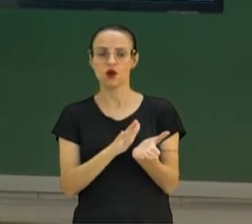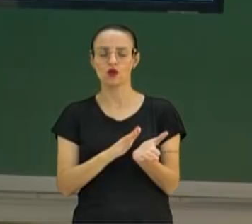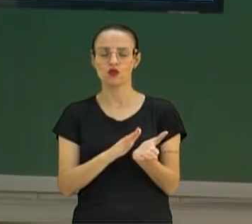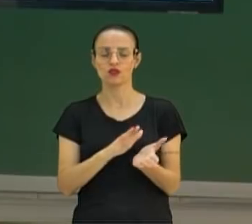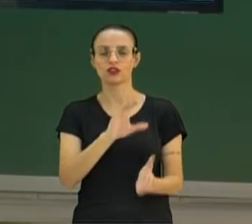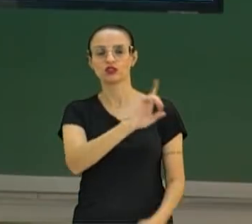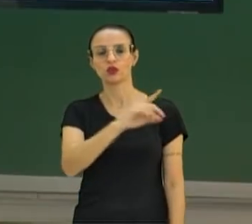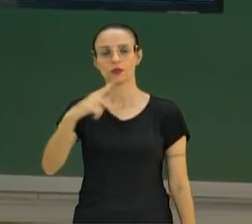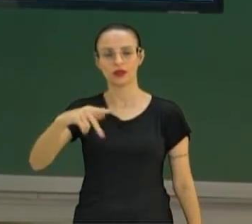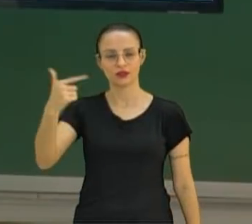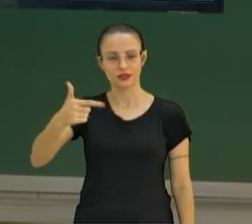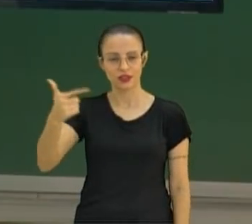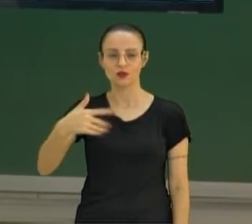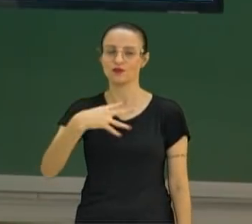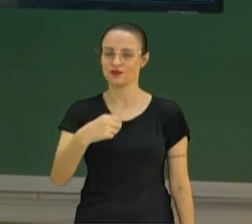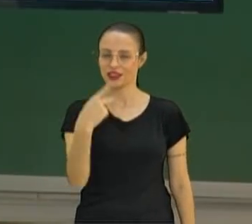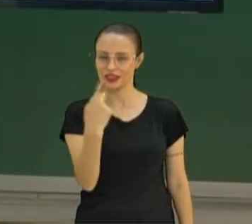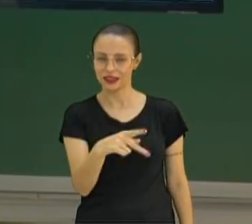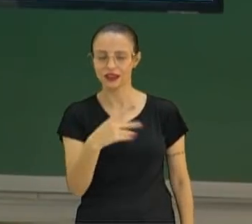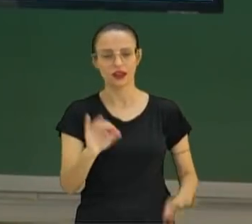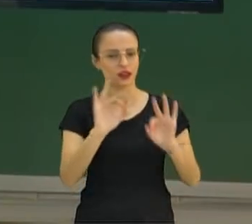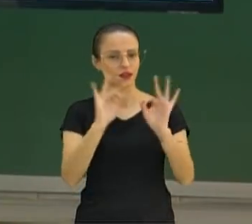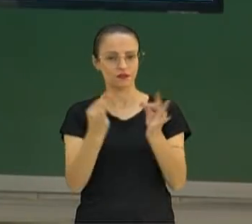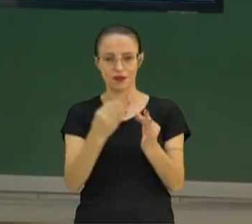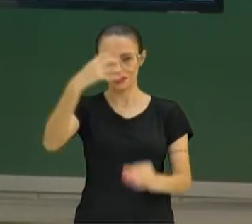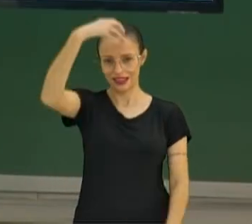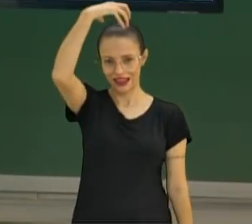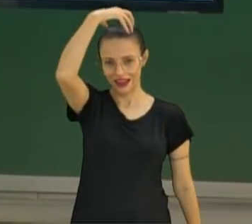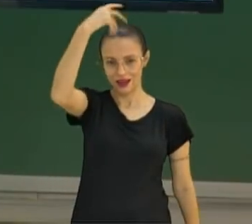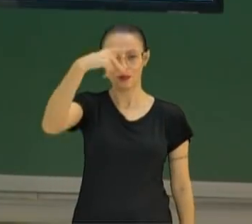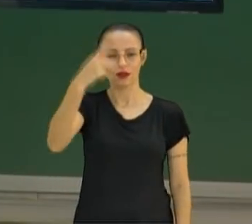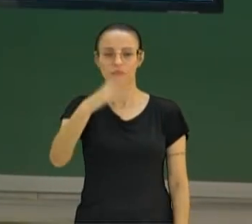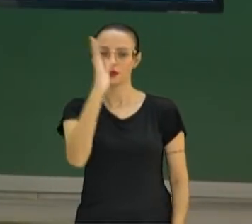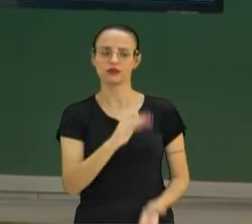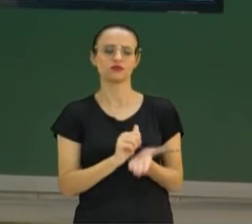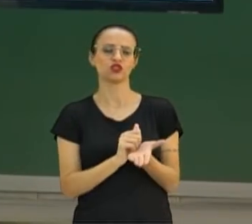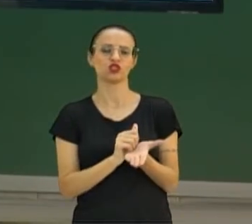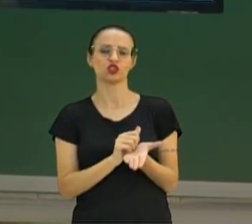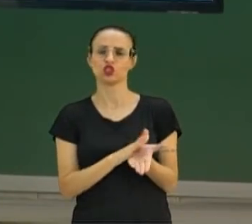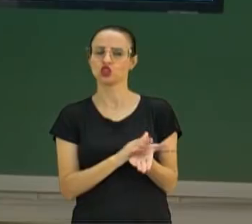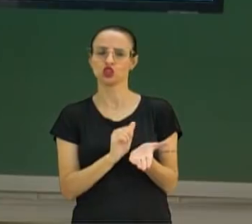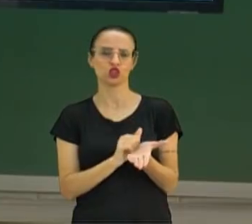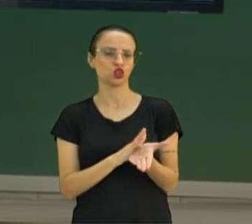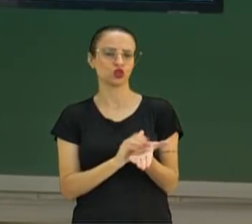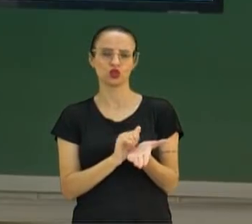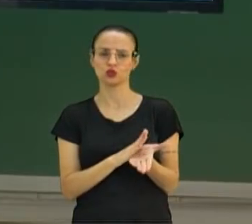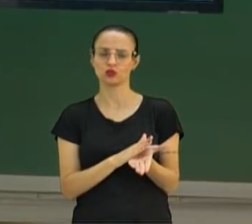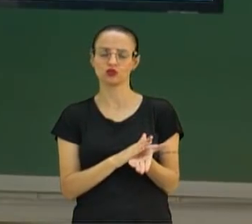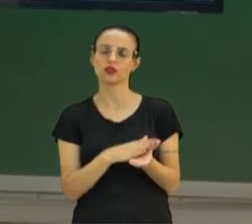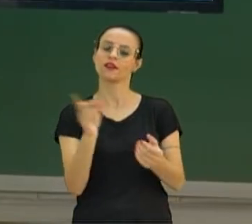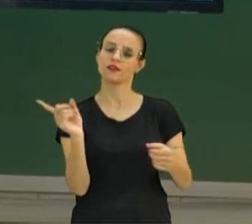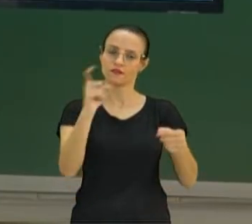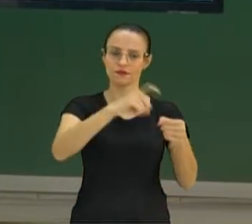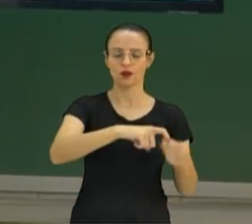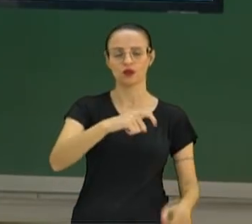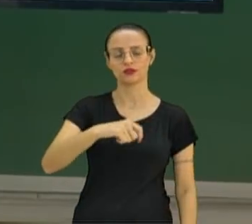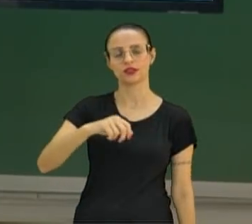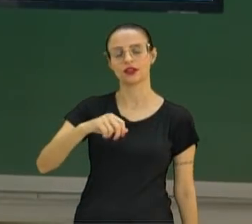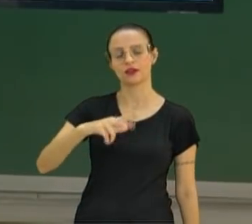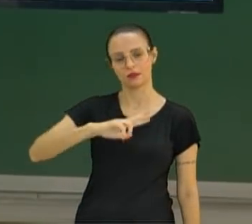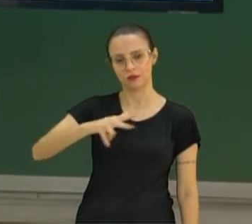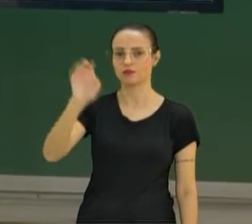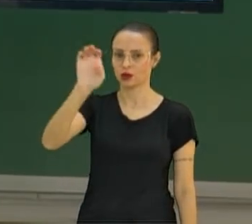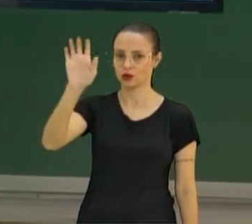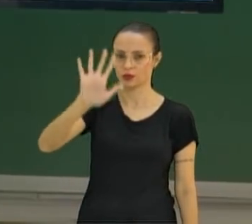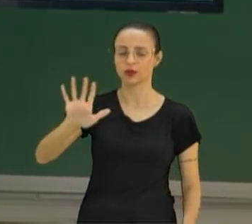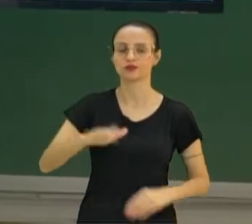sua filha, a Princesa Isabel, né, e a família real brasileira vai ser expulsa do Brasil, retornando para a Europa. Com